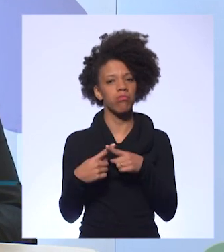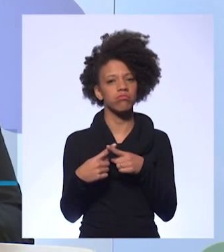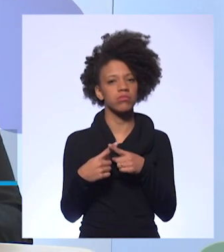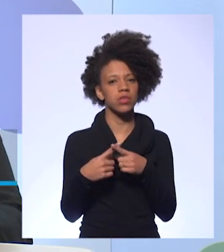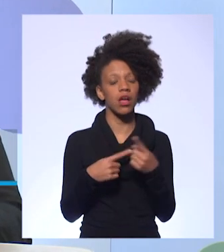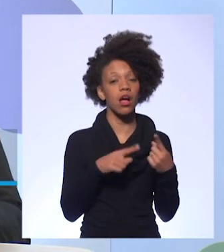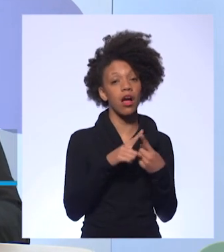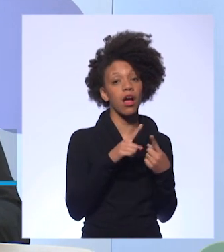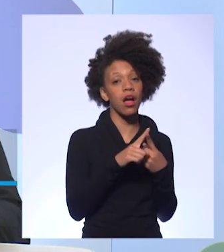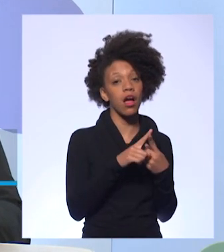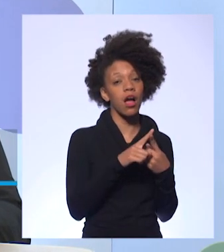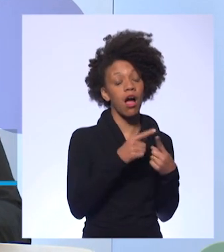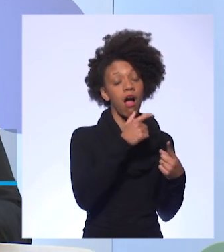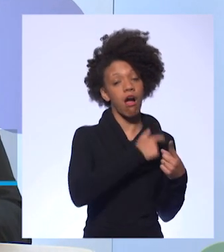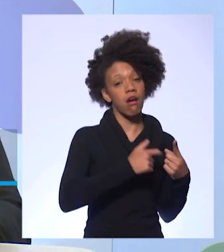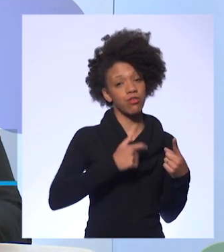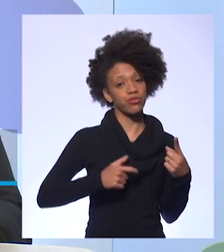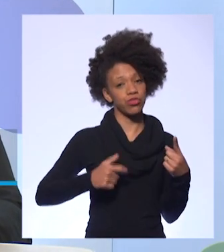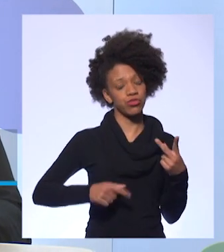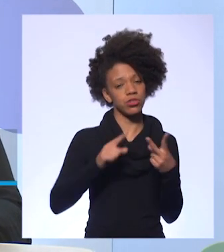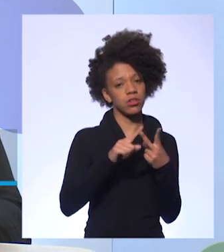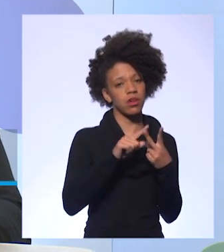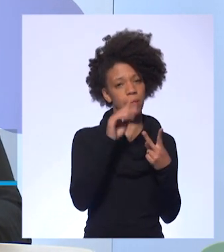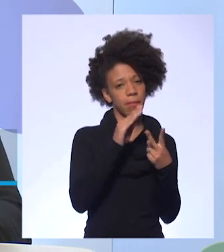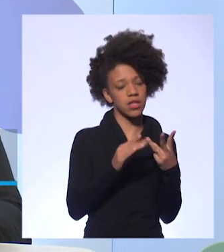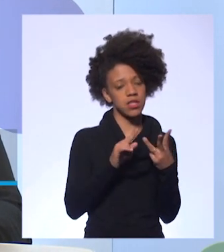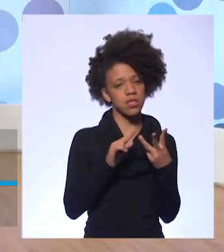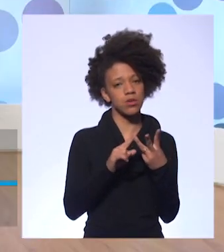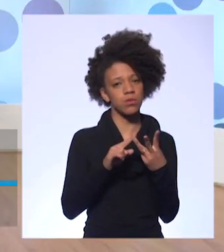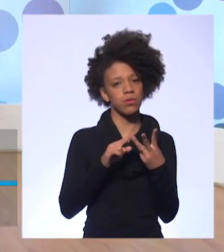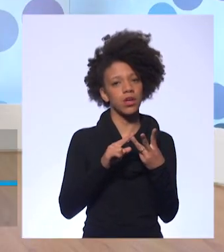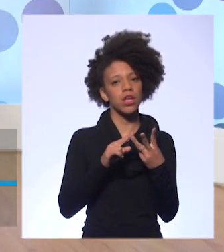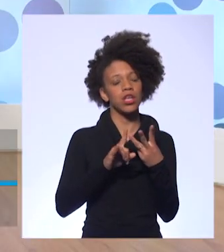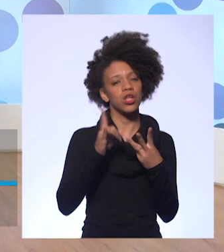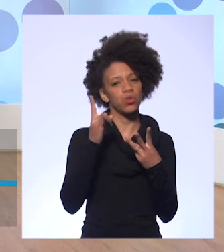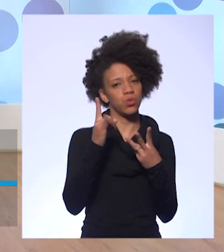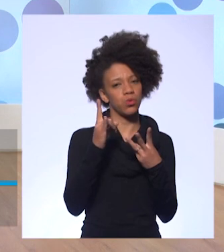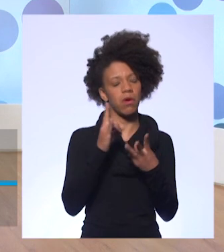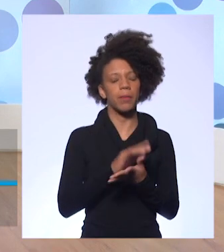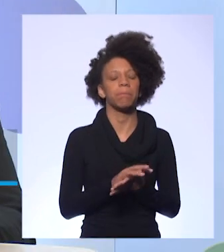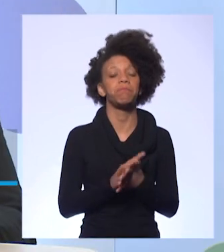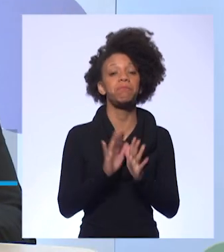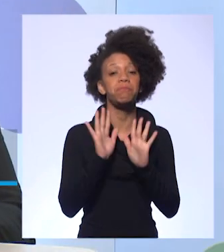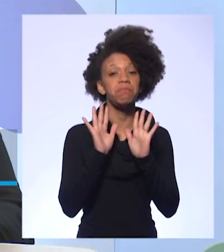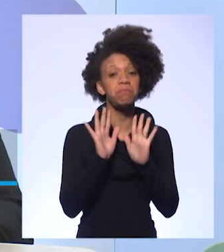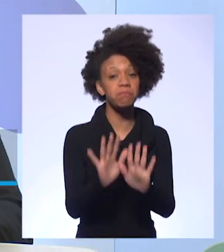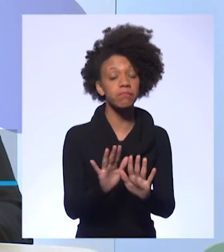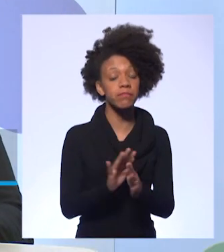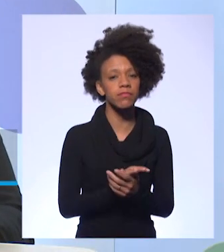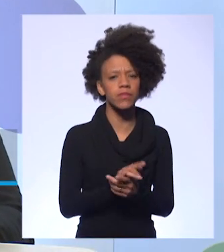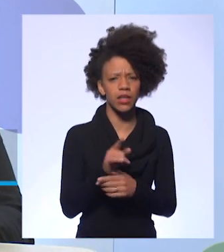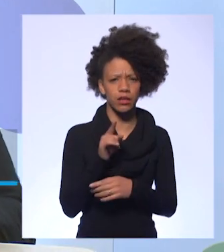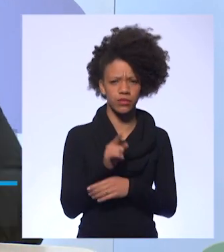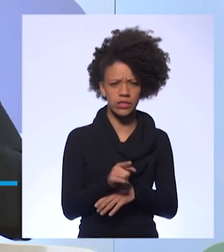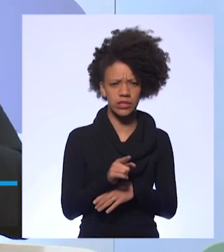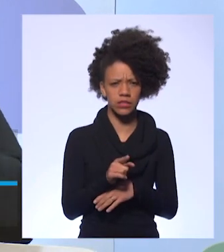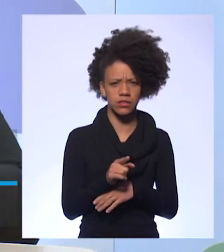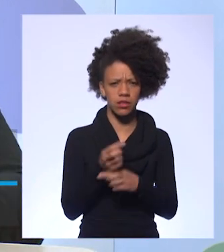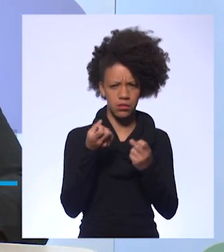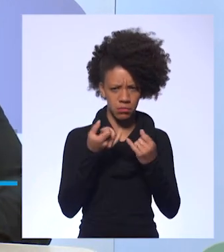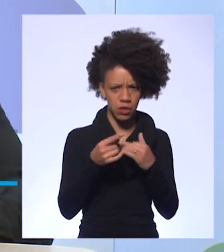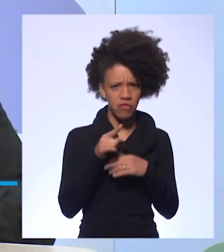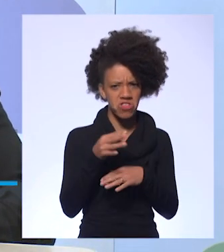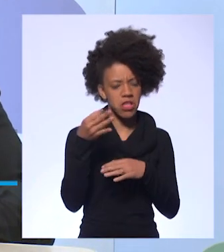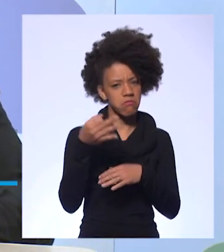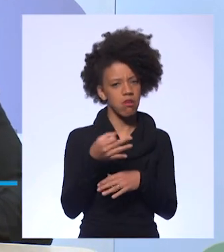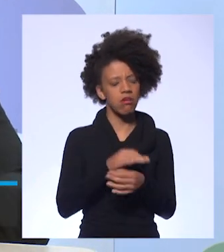a Argentina Brasil e Uruguai agora essa questão que você tava falando da E